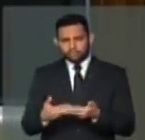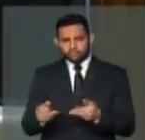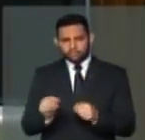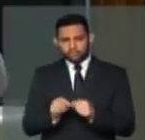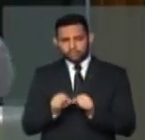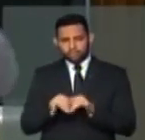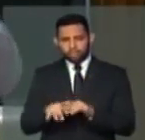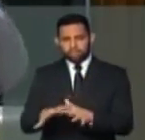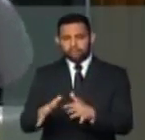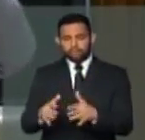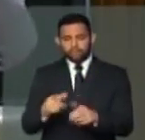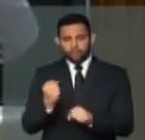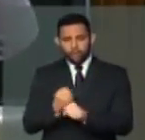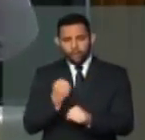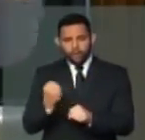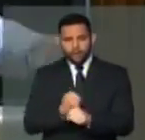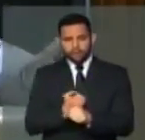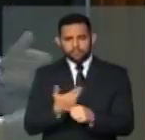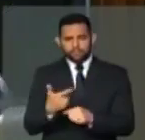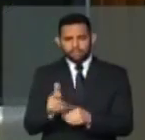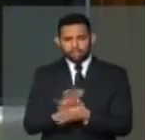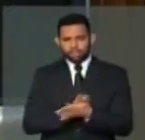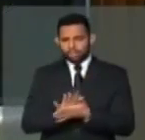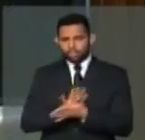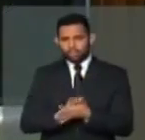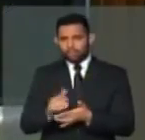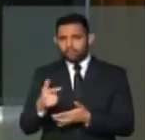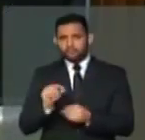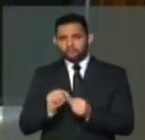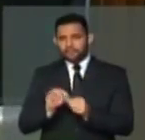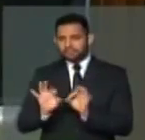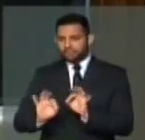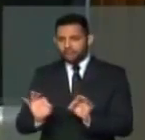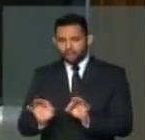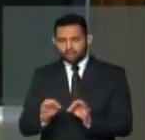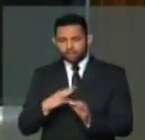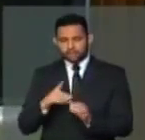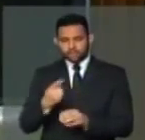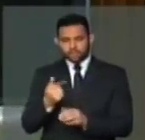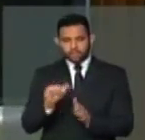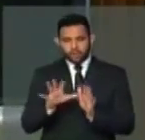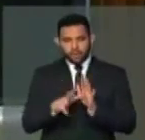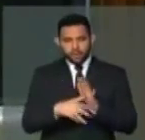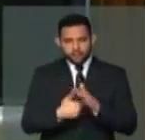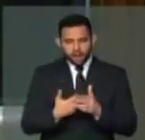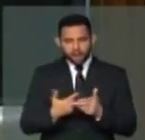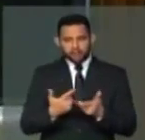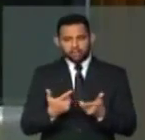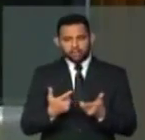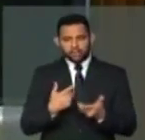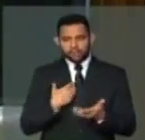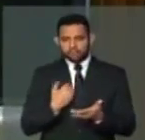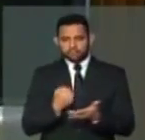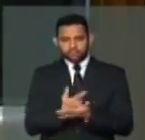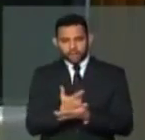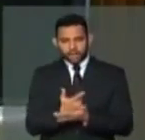pelo ralo em obras que não servem? Dinheiro roubado, e não se